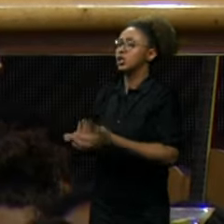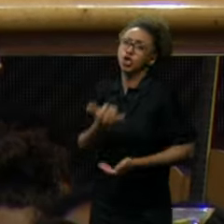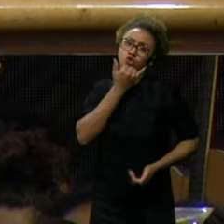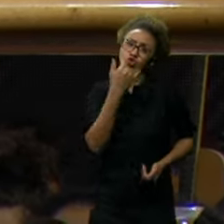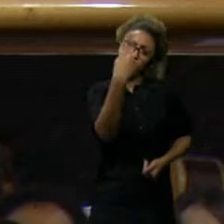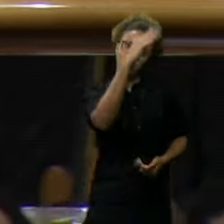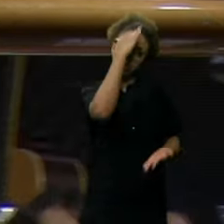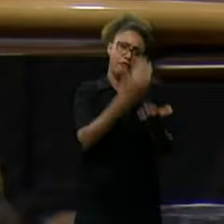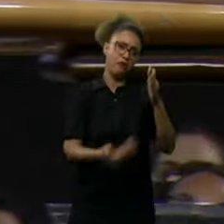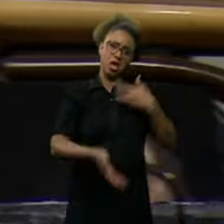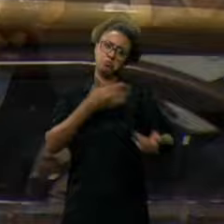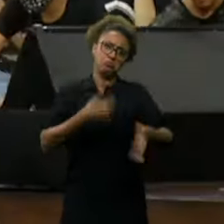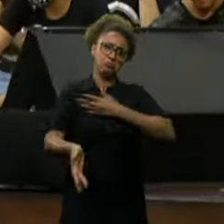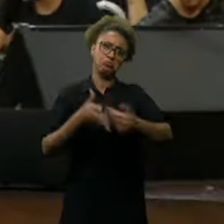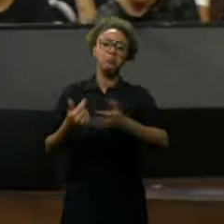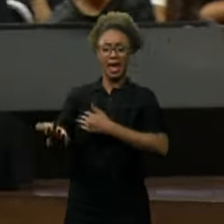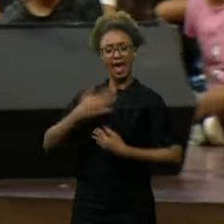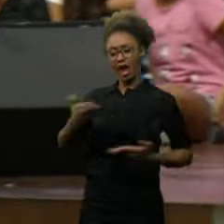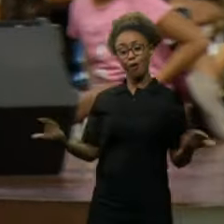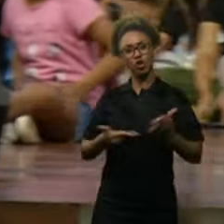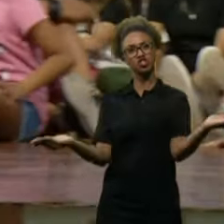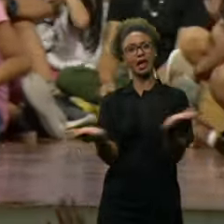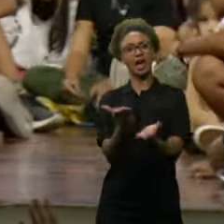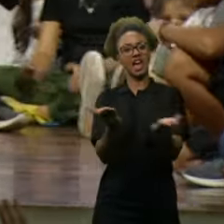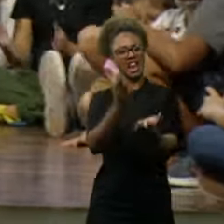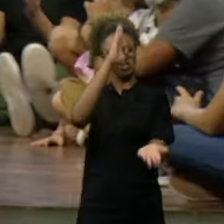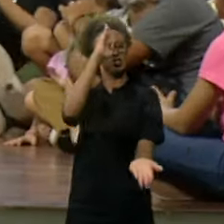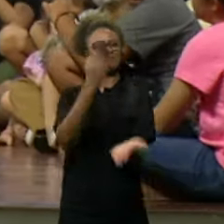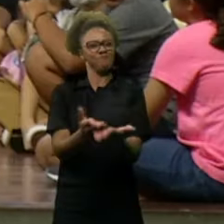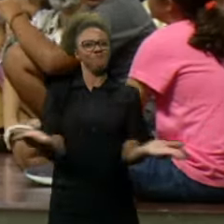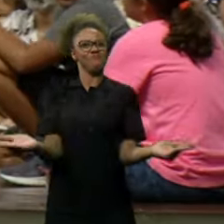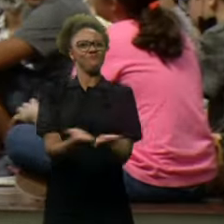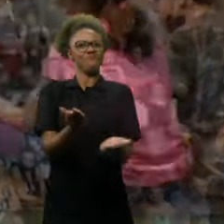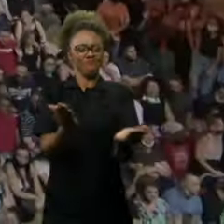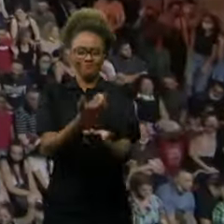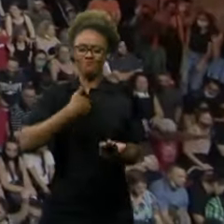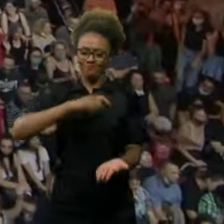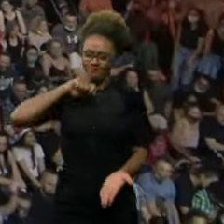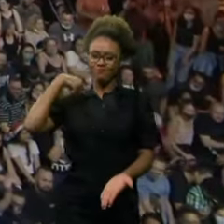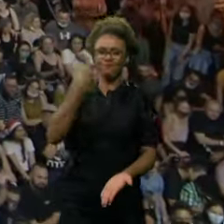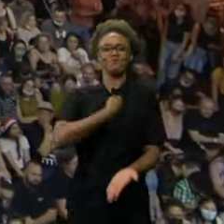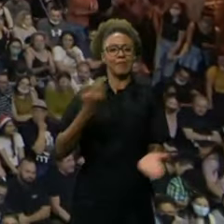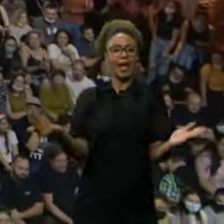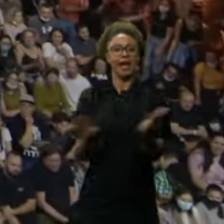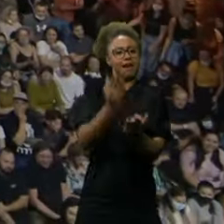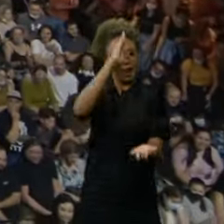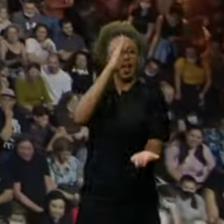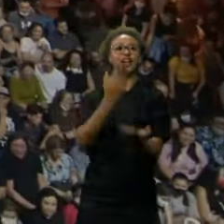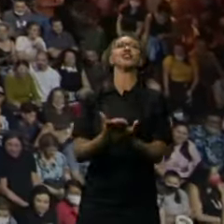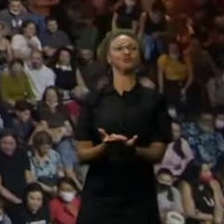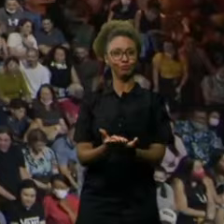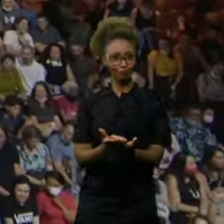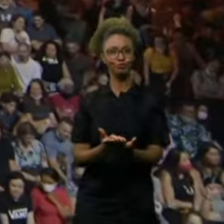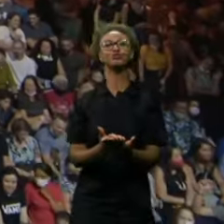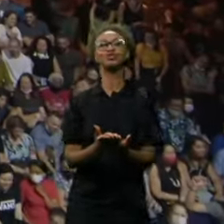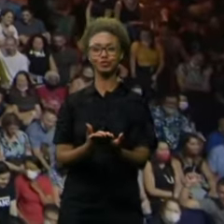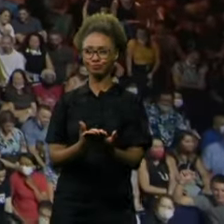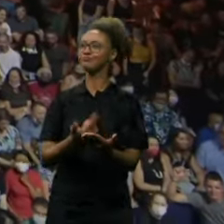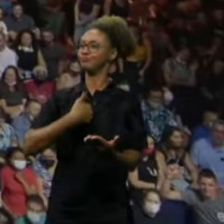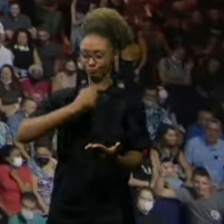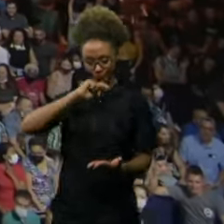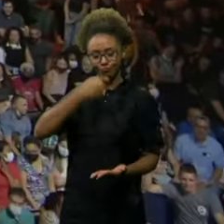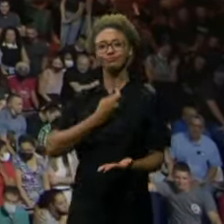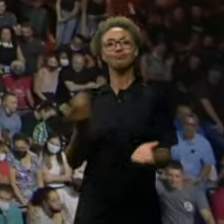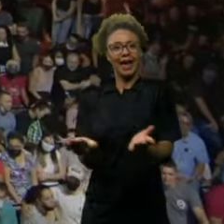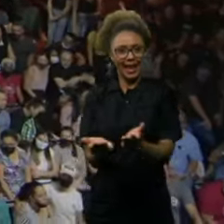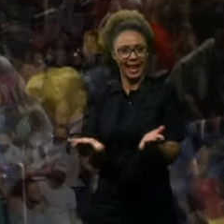eu não tô indo na tua fé tô indo na minha aí eu vim crente à beça hoje eu vim crente aberta hoje vim